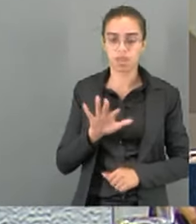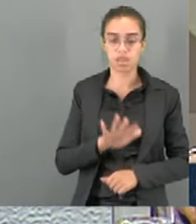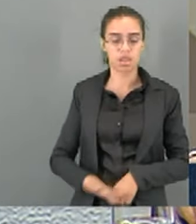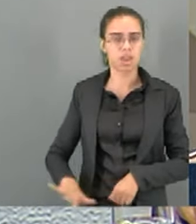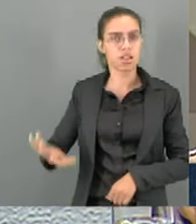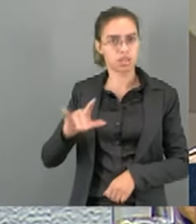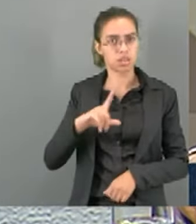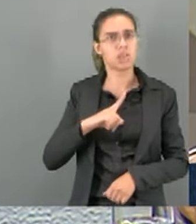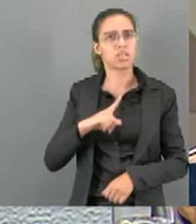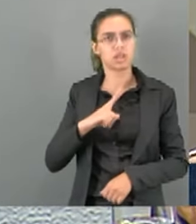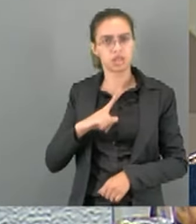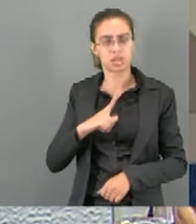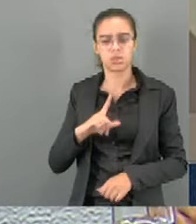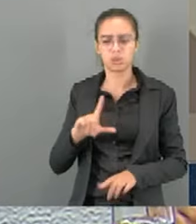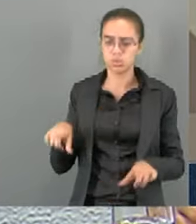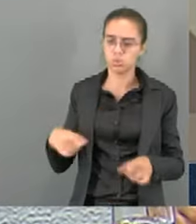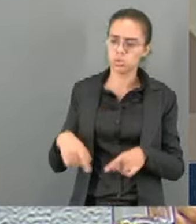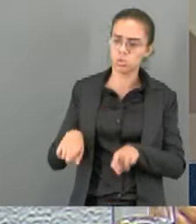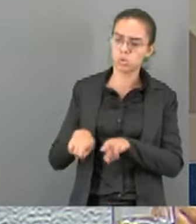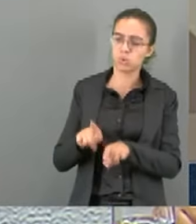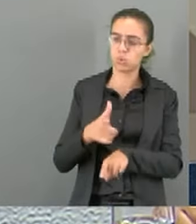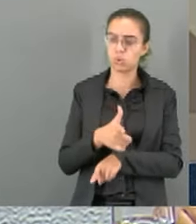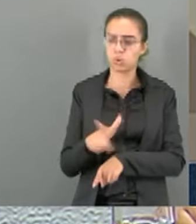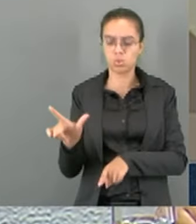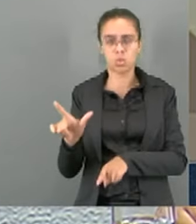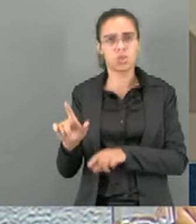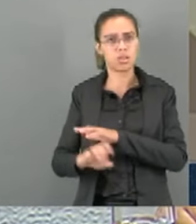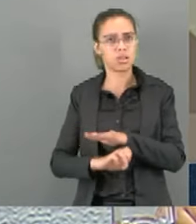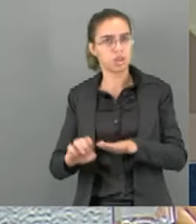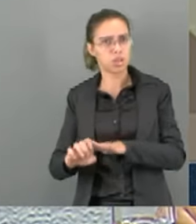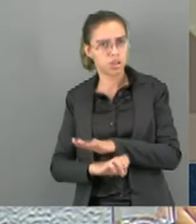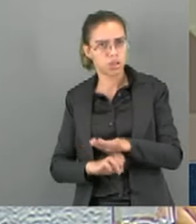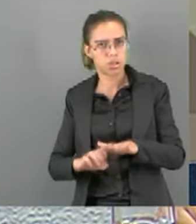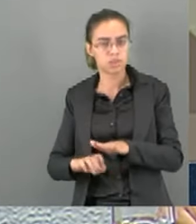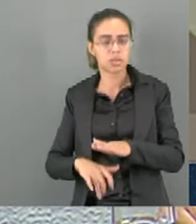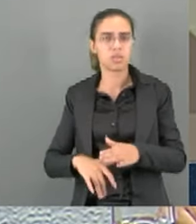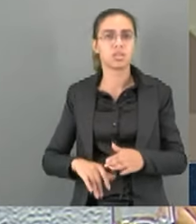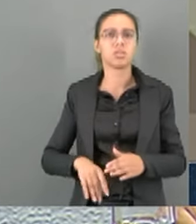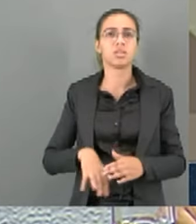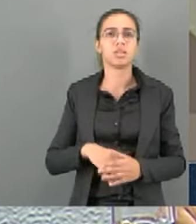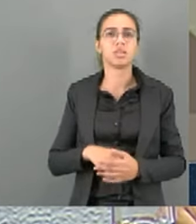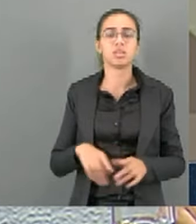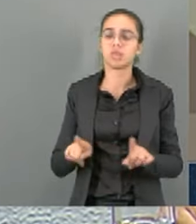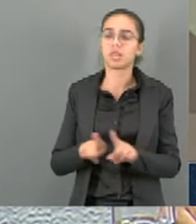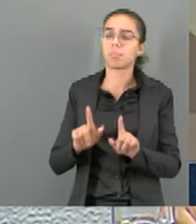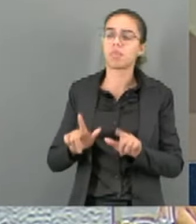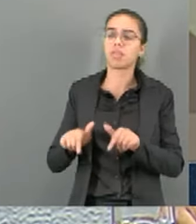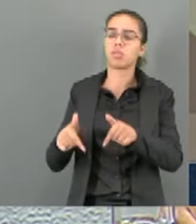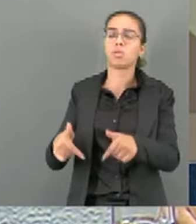uma interlocução com outros órgãos, como por exemplo o Banco Central e o Bacen, certo? E vem atuando